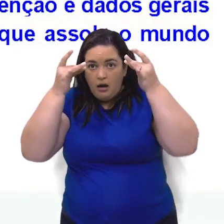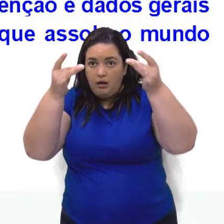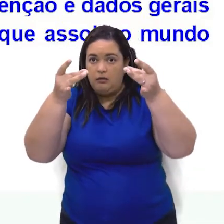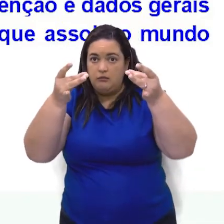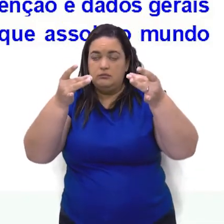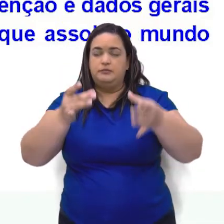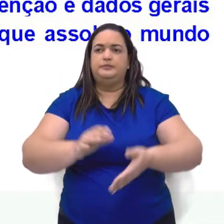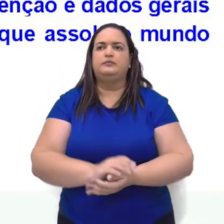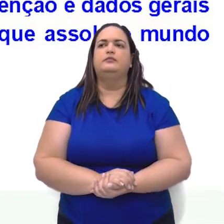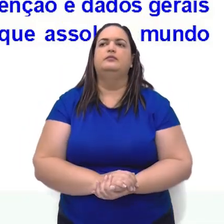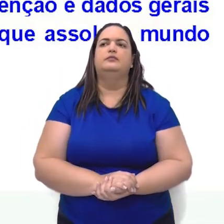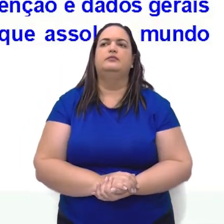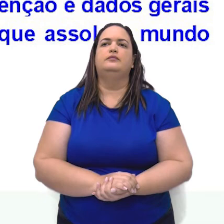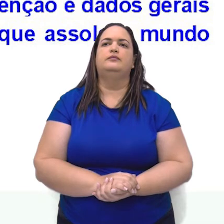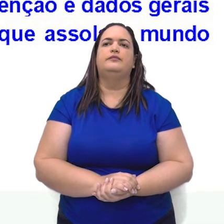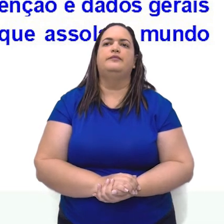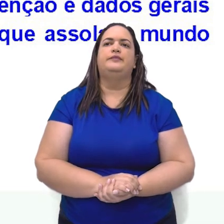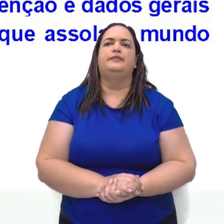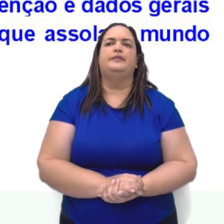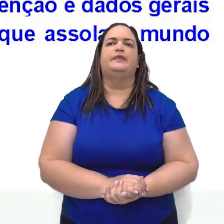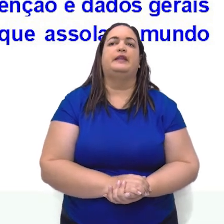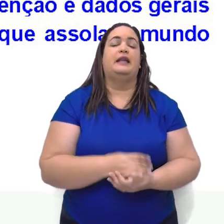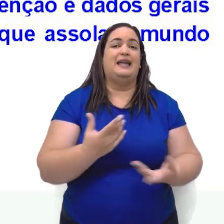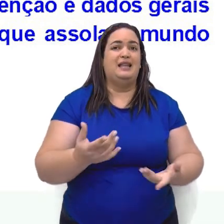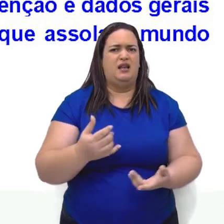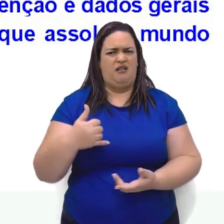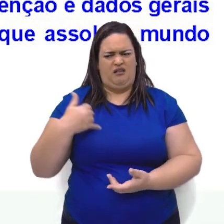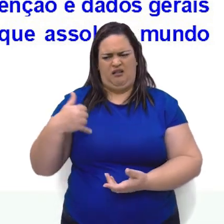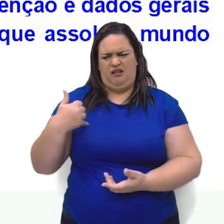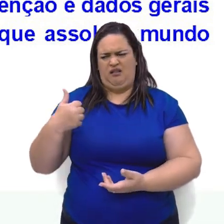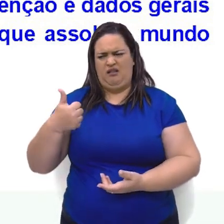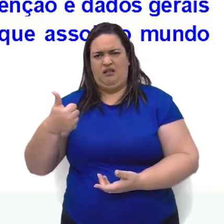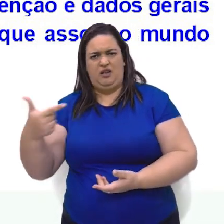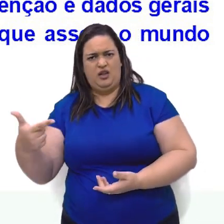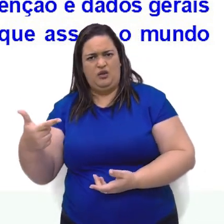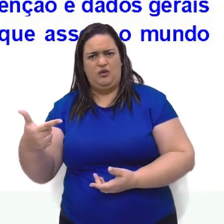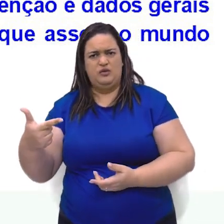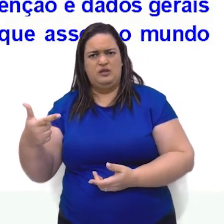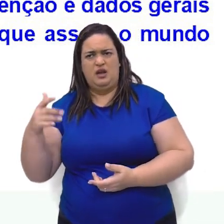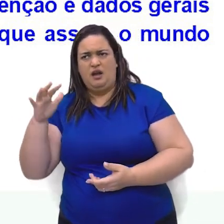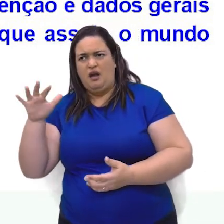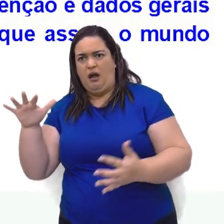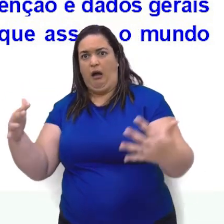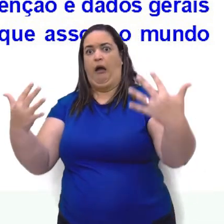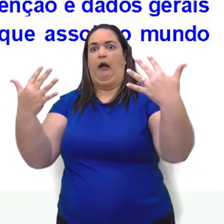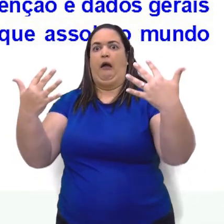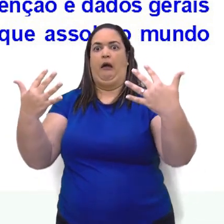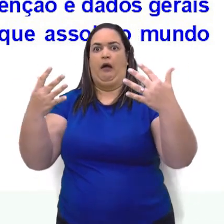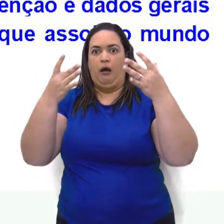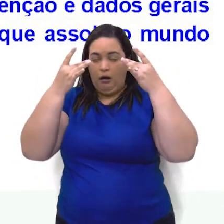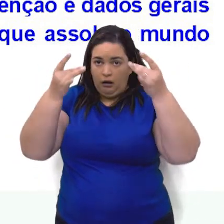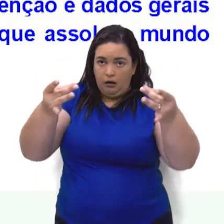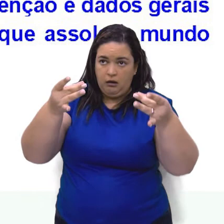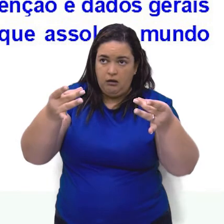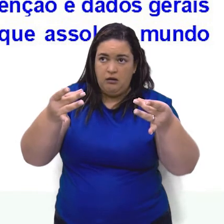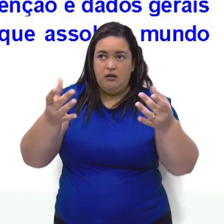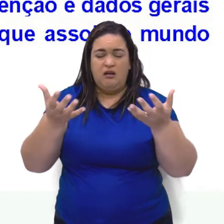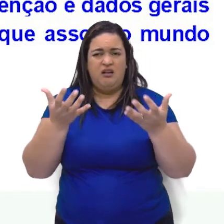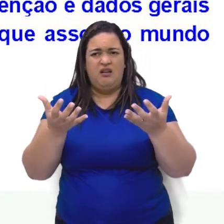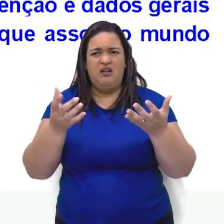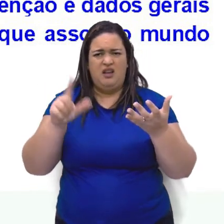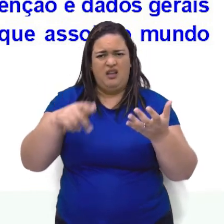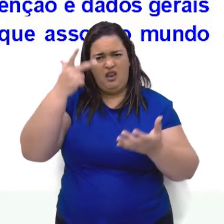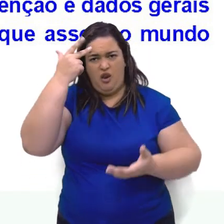pessoas de 12 anos tenham interesse sobre a pandemia e busquem informações sobre prevenção e dados gerais sobre